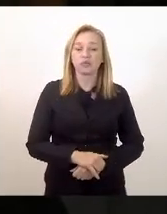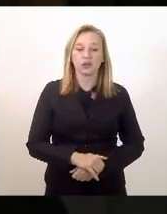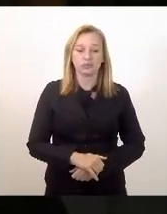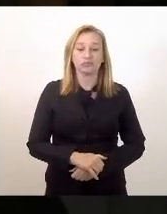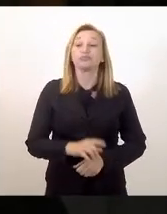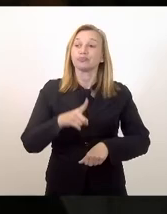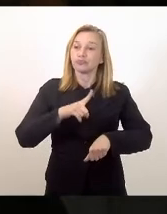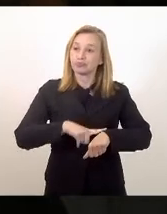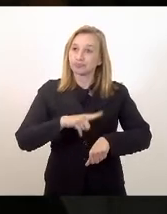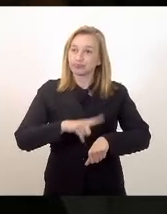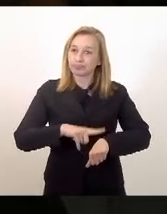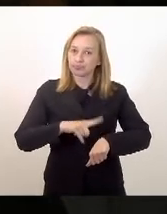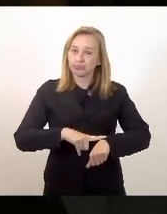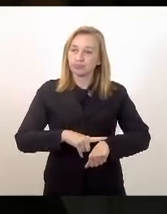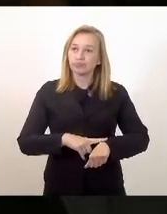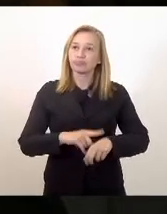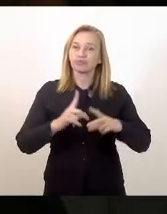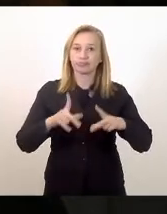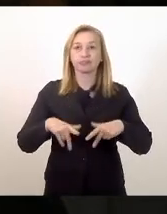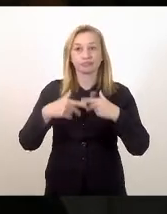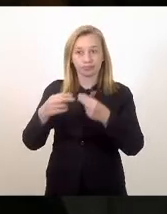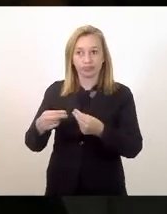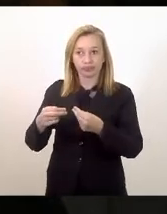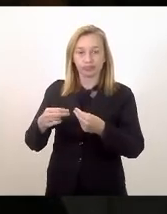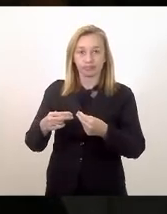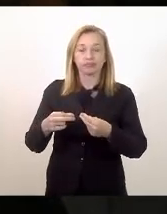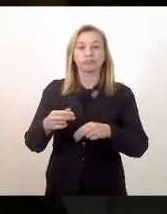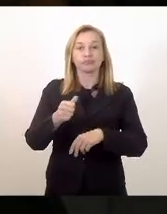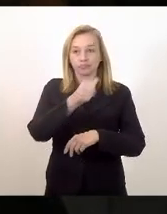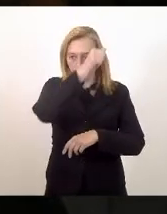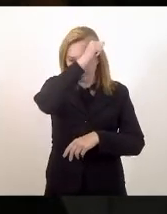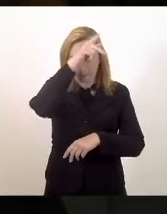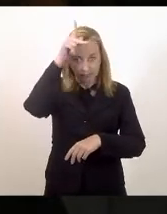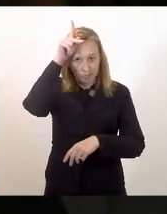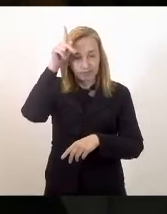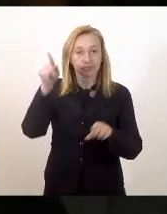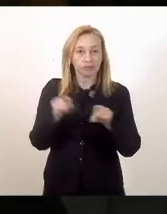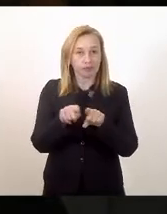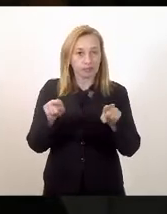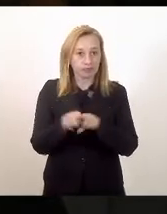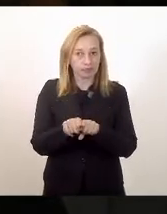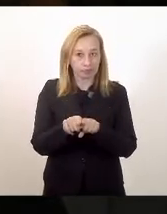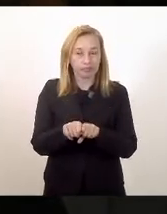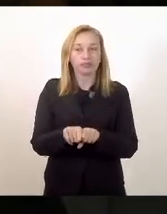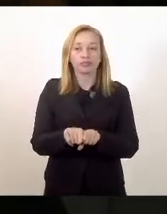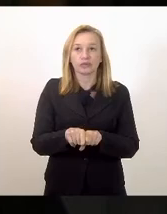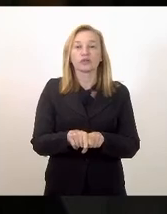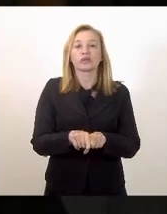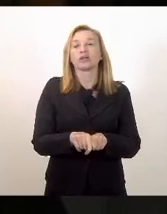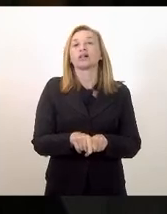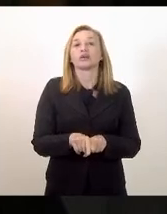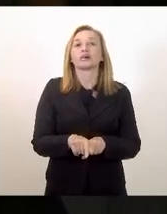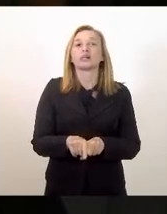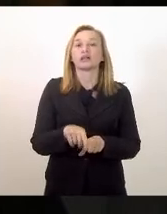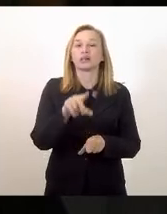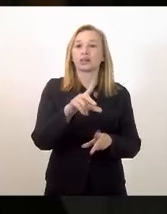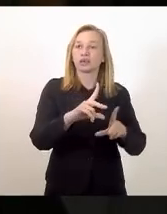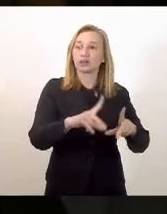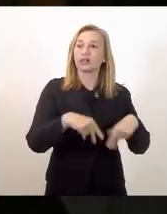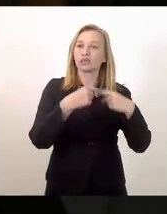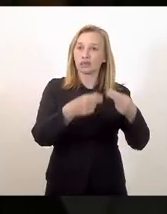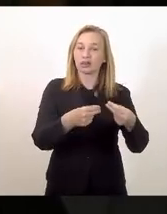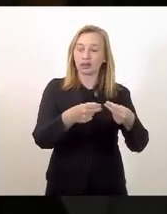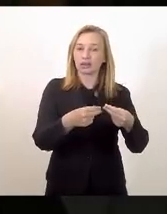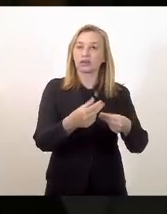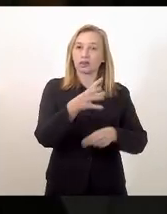esse momento, que idealizaram esse prêmio, cumprimentar o prefeito Axel também, que comprou a ideia e instituiu oficialmente na cidade o Prêmio Renatinho de